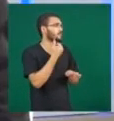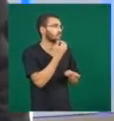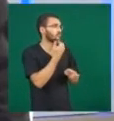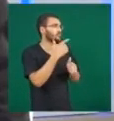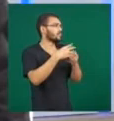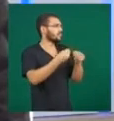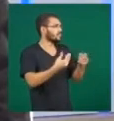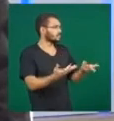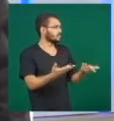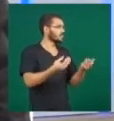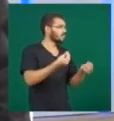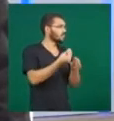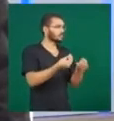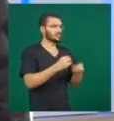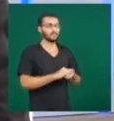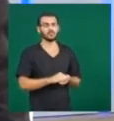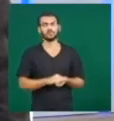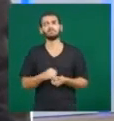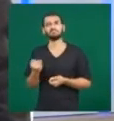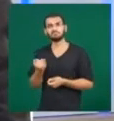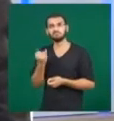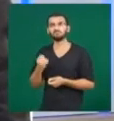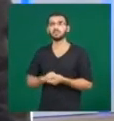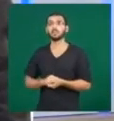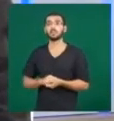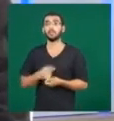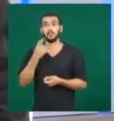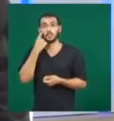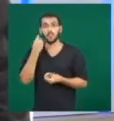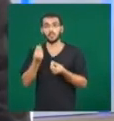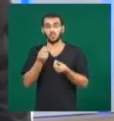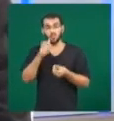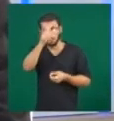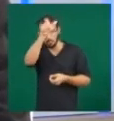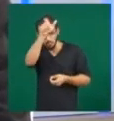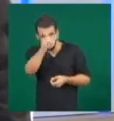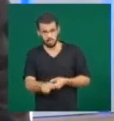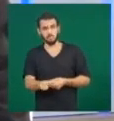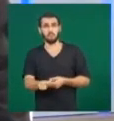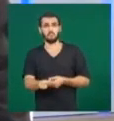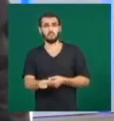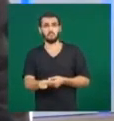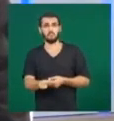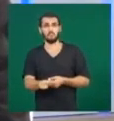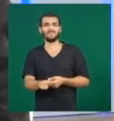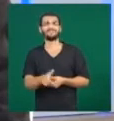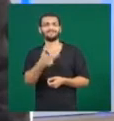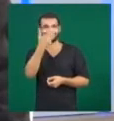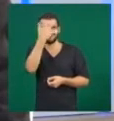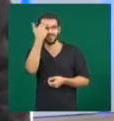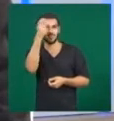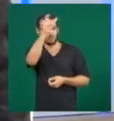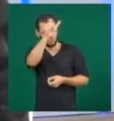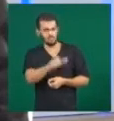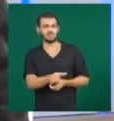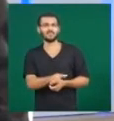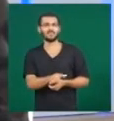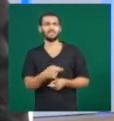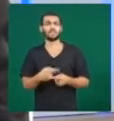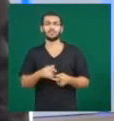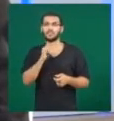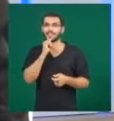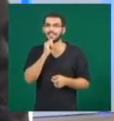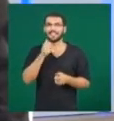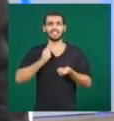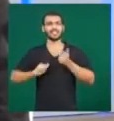muito importante, principalmente vermos o paciente como um todo. Essas questões que nós falamos agora há pouco sobre a